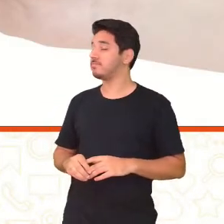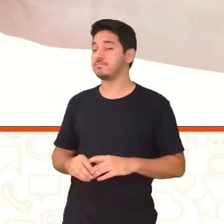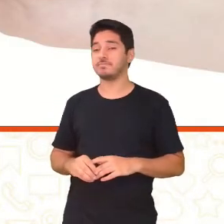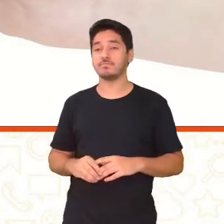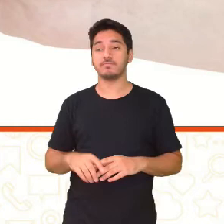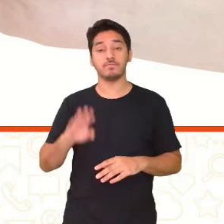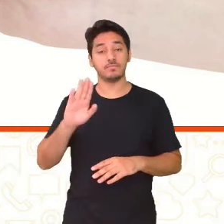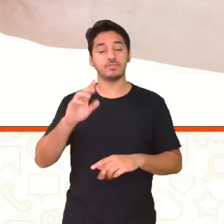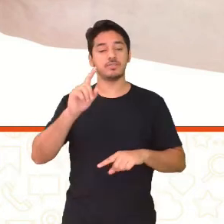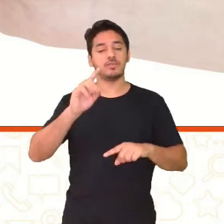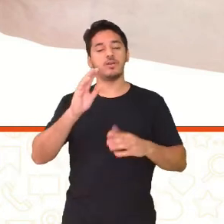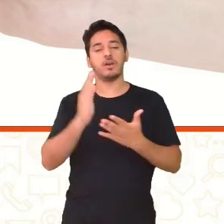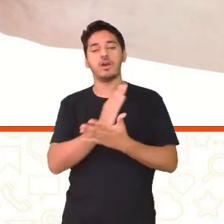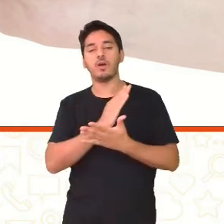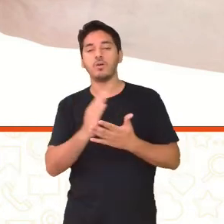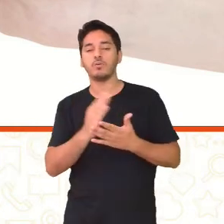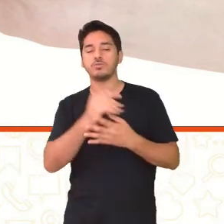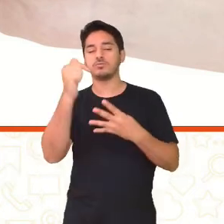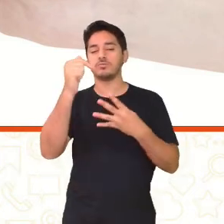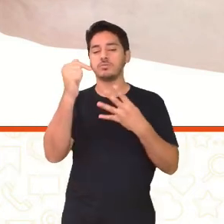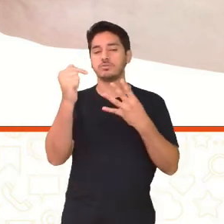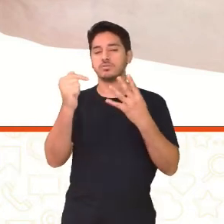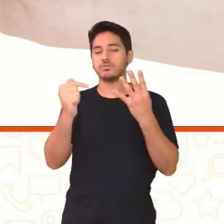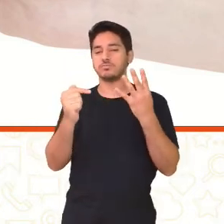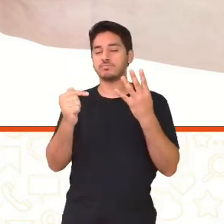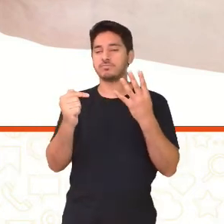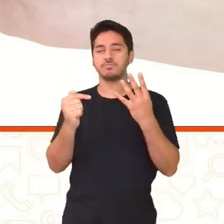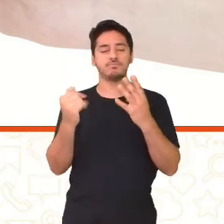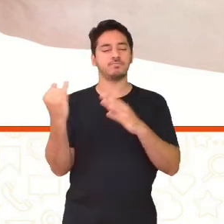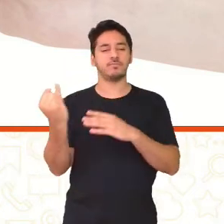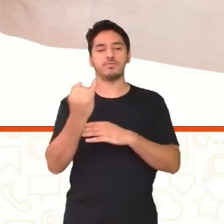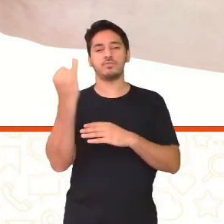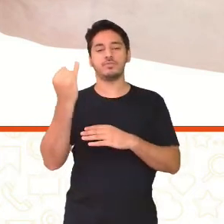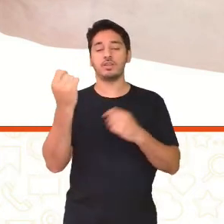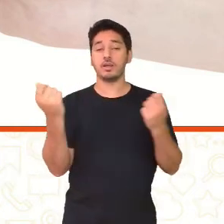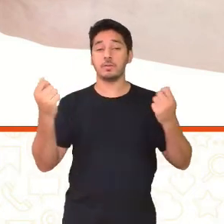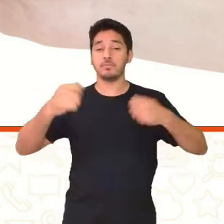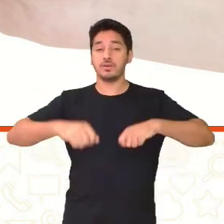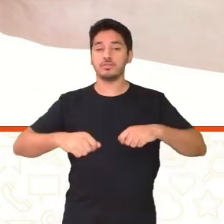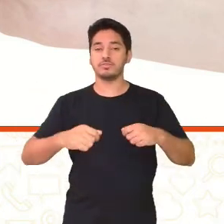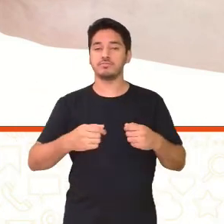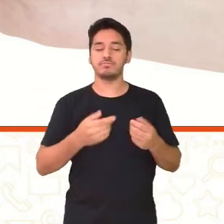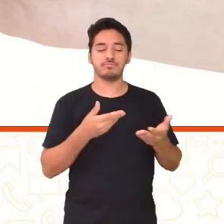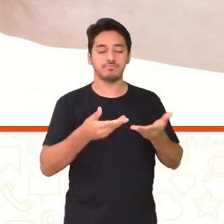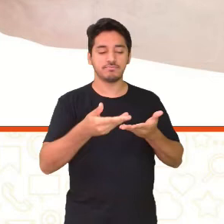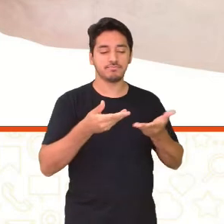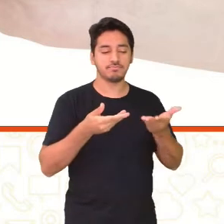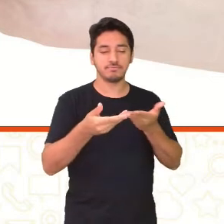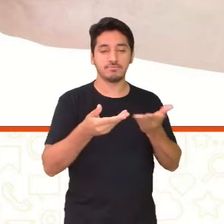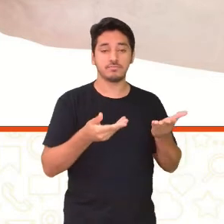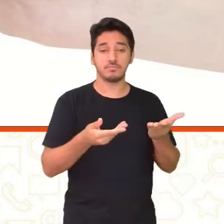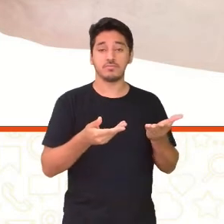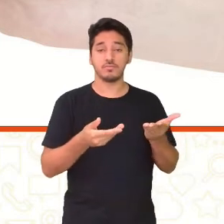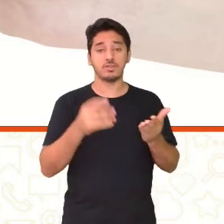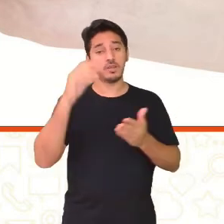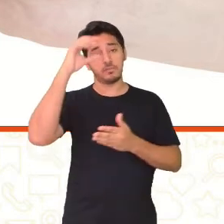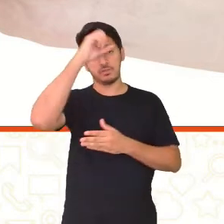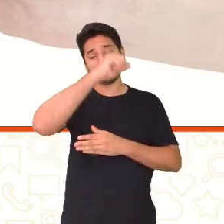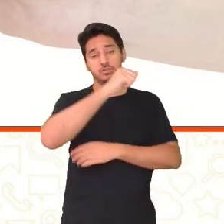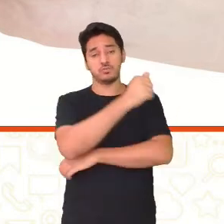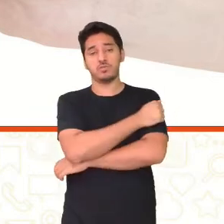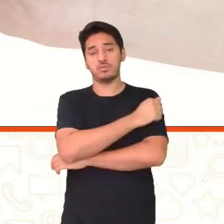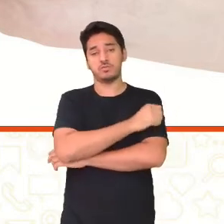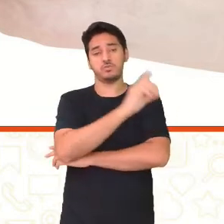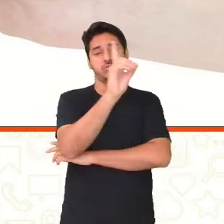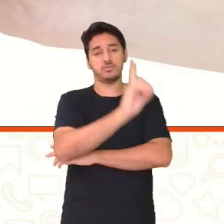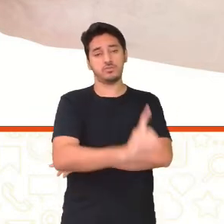Esses são alguns fatores essenciais e capazes de atender a necessidades específicas de aprendizagem dos estudantes